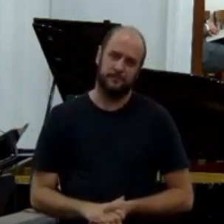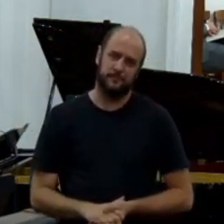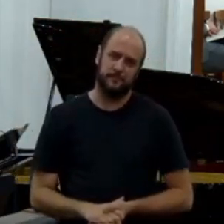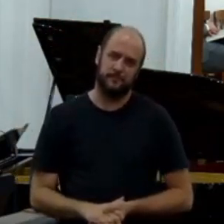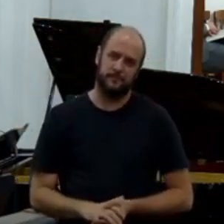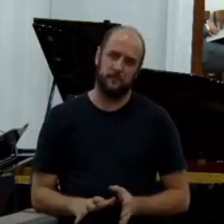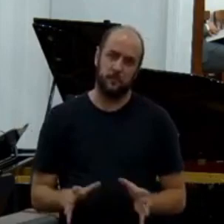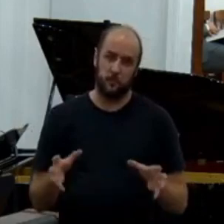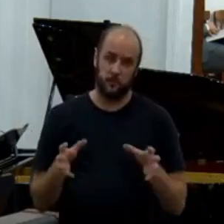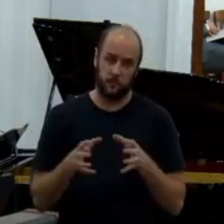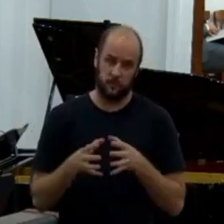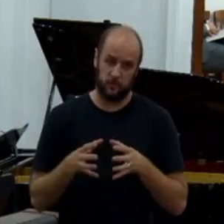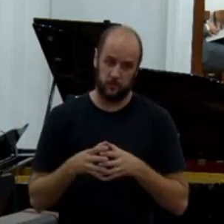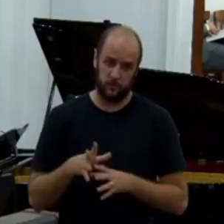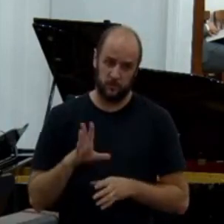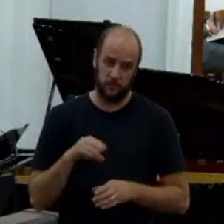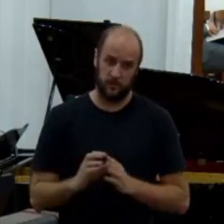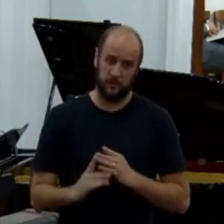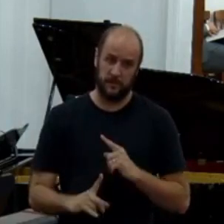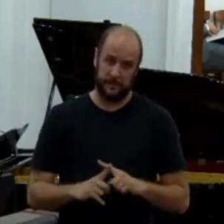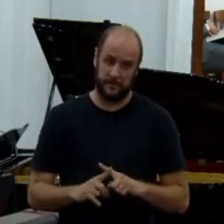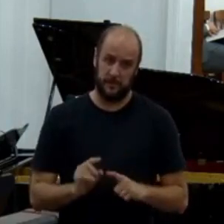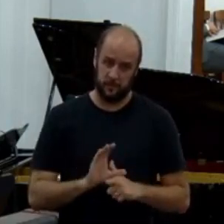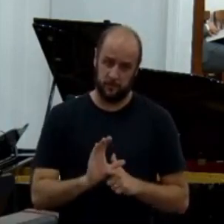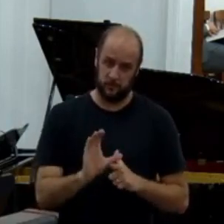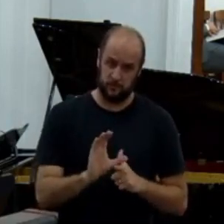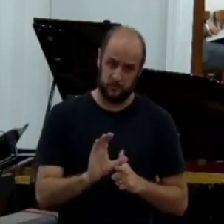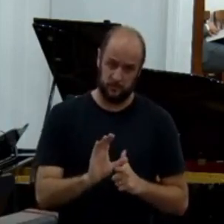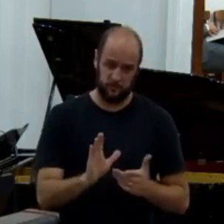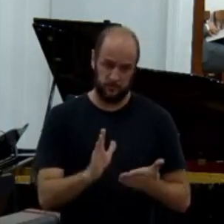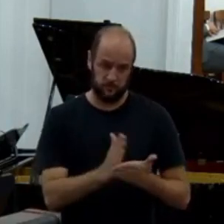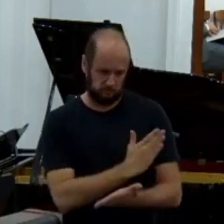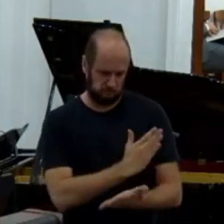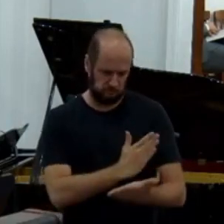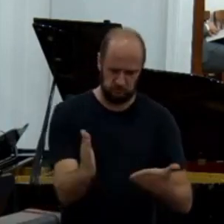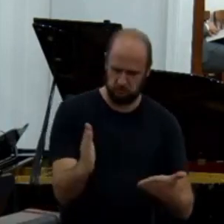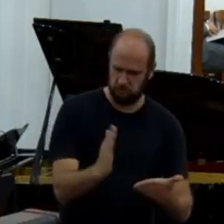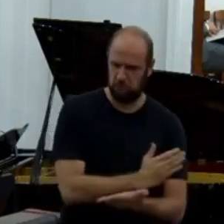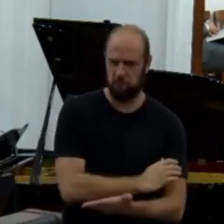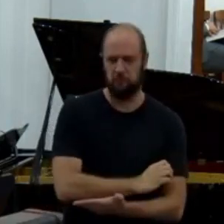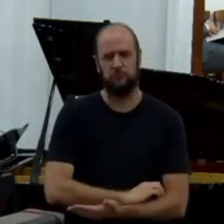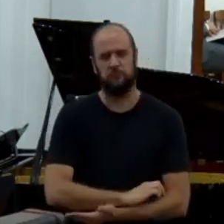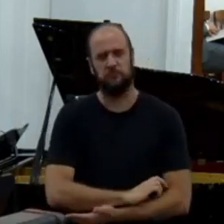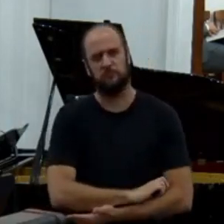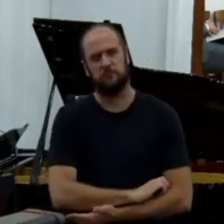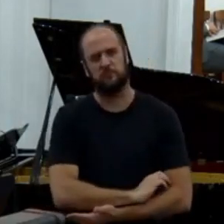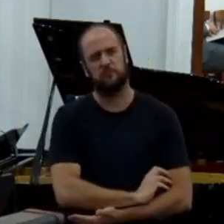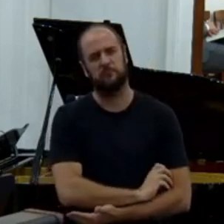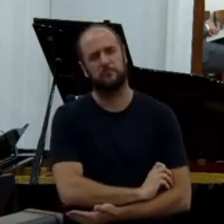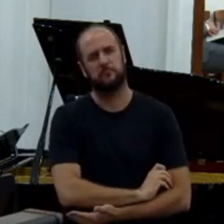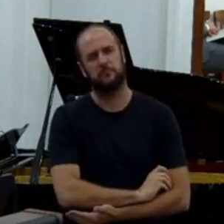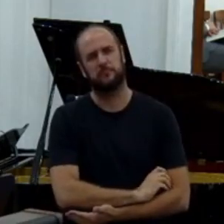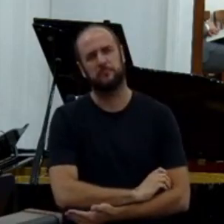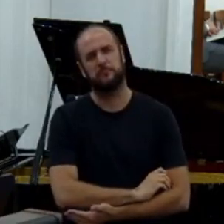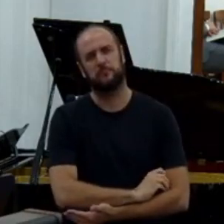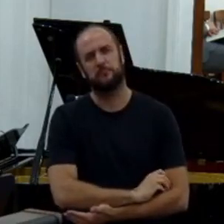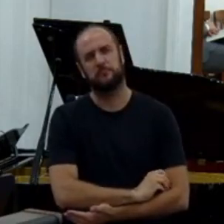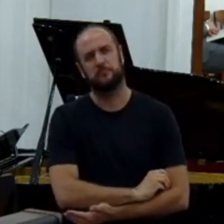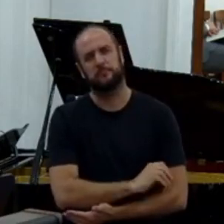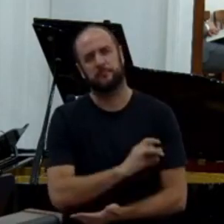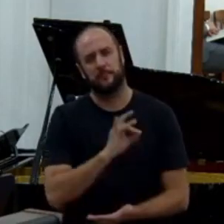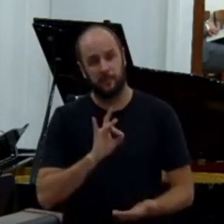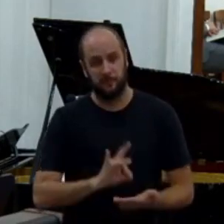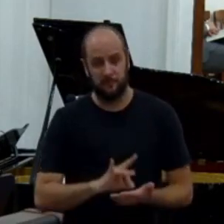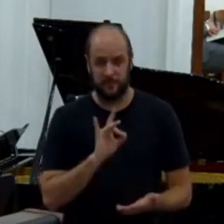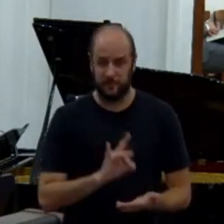Quando aqueles grupos dentro da igreja de Corinto estão se dividindo, Eles na realidade não